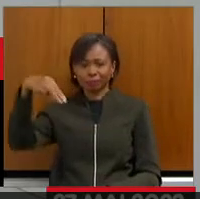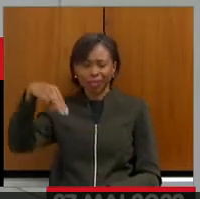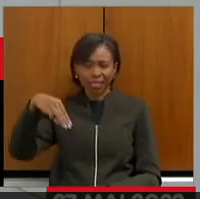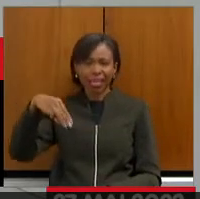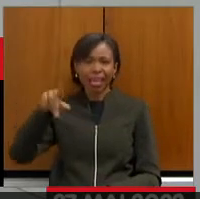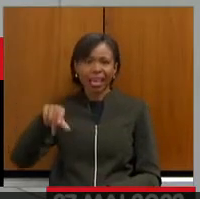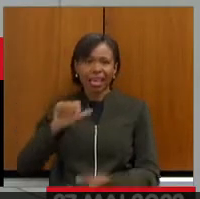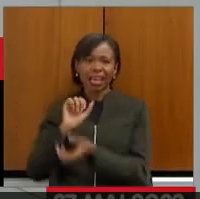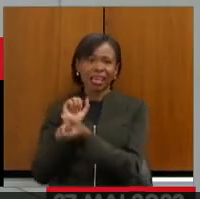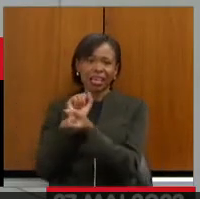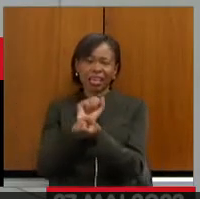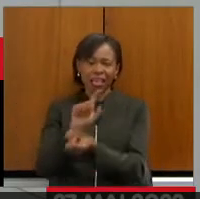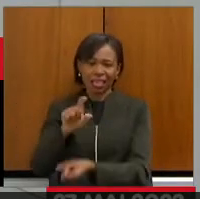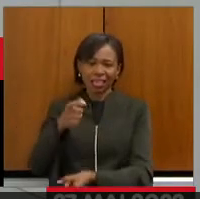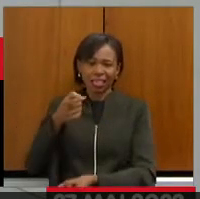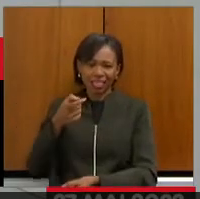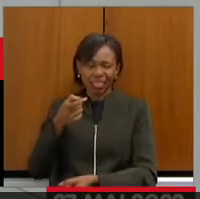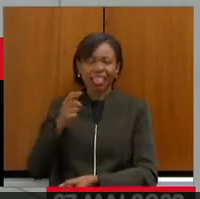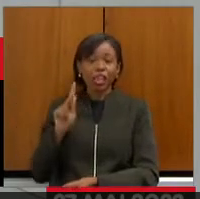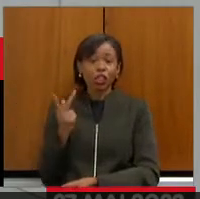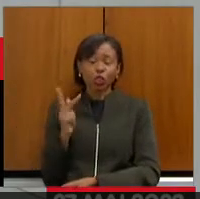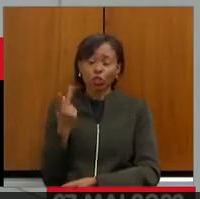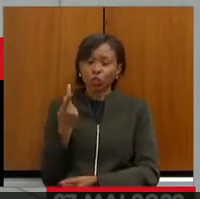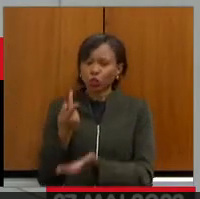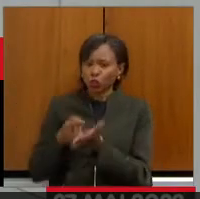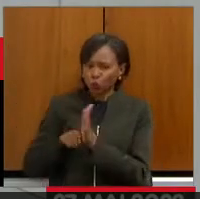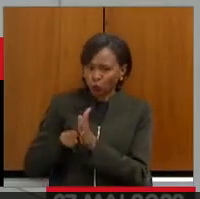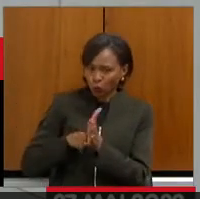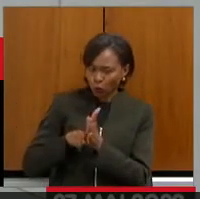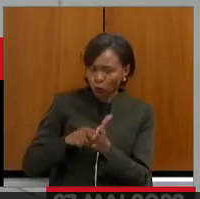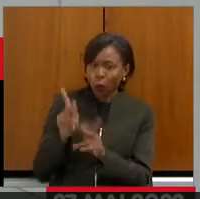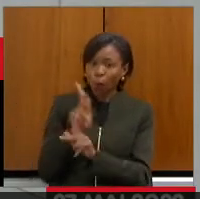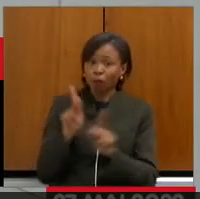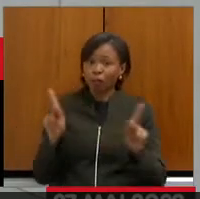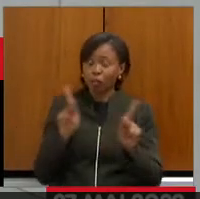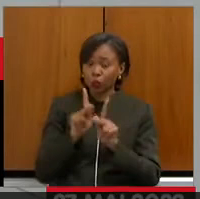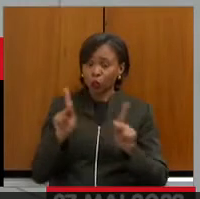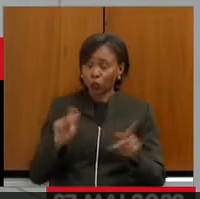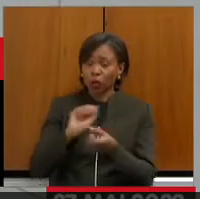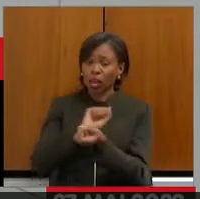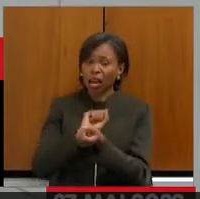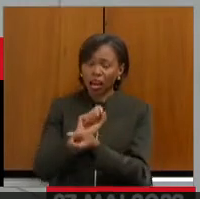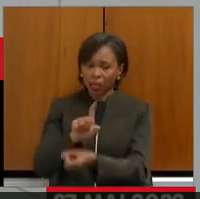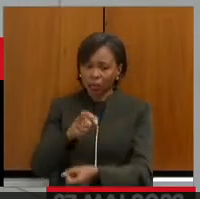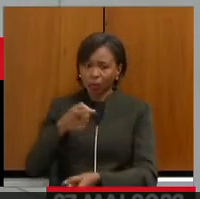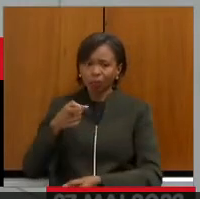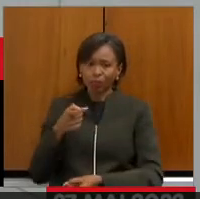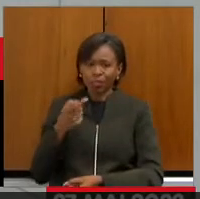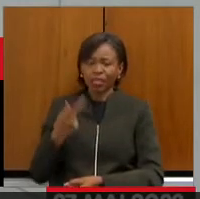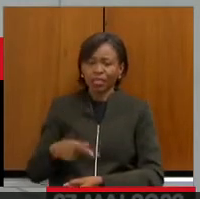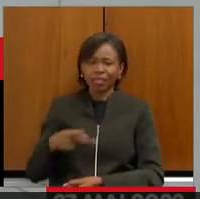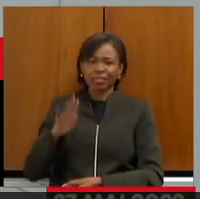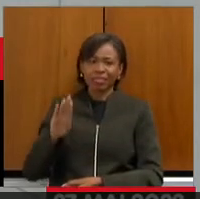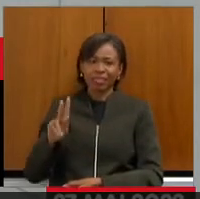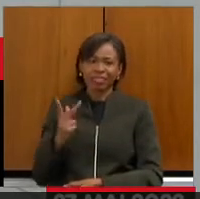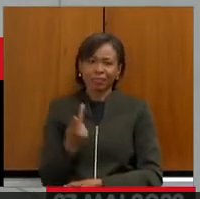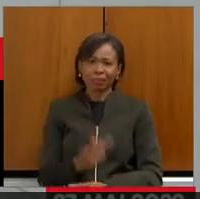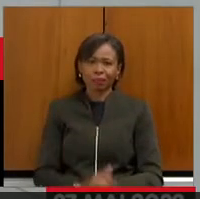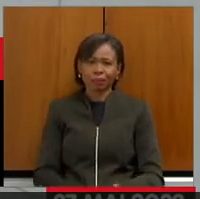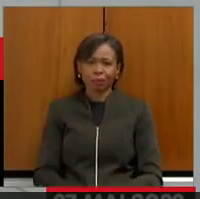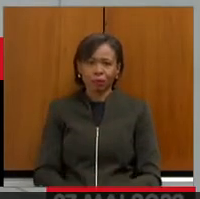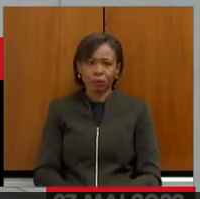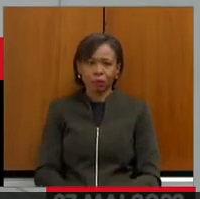quilombola Historiador a professora e representantes da rede quilombolas da região metropolitana de Belo Horizonte e